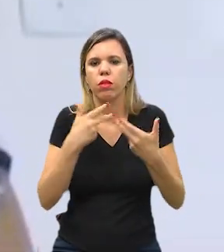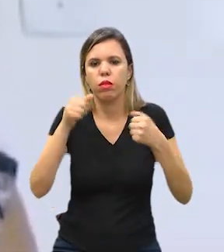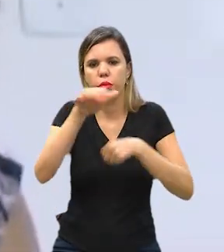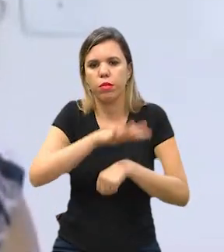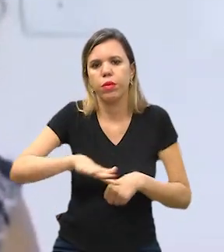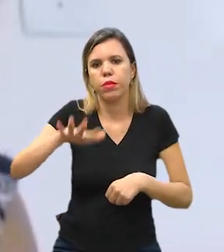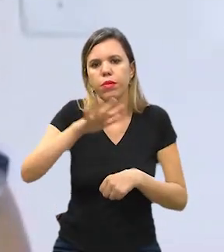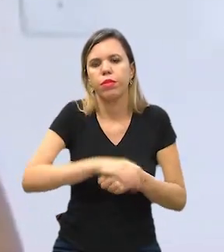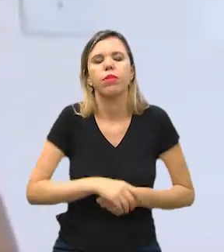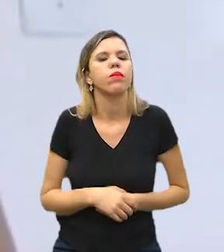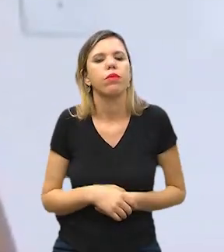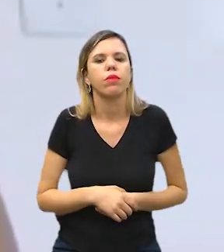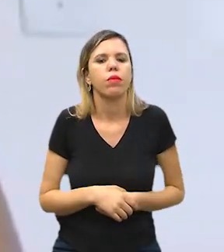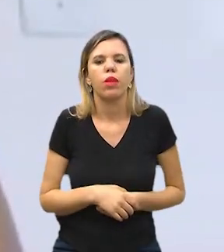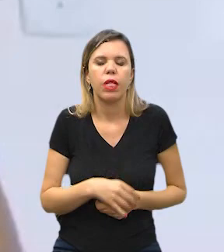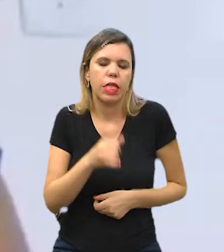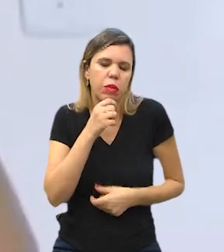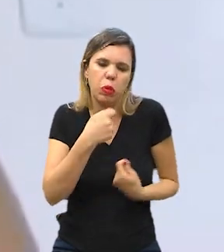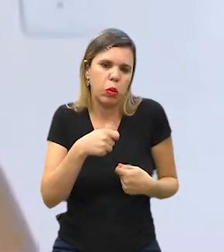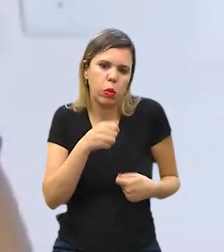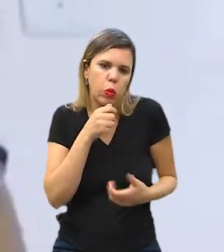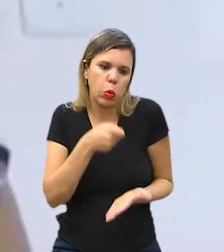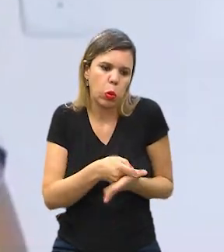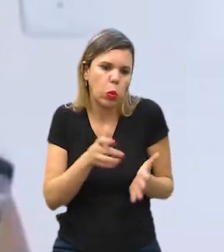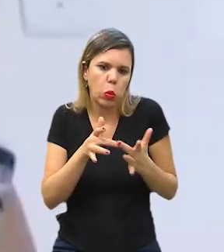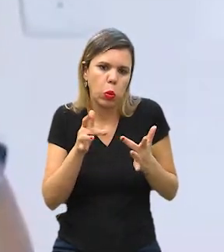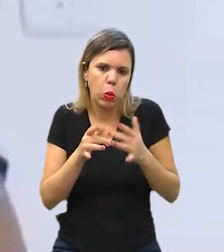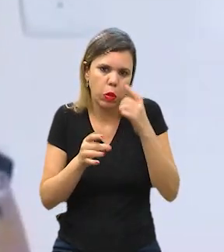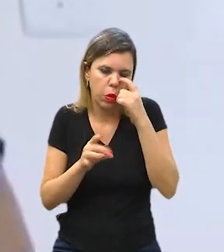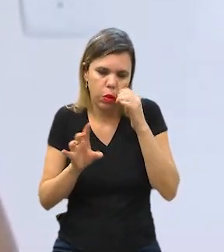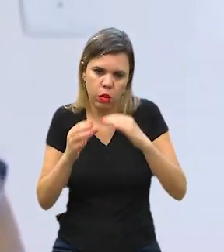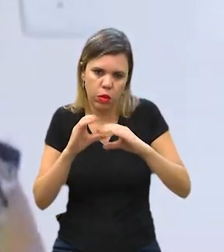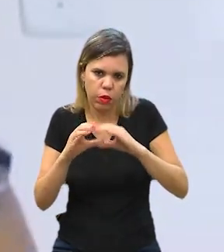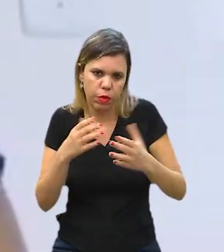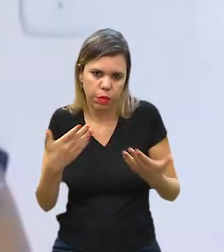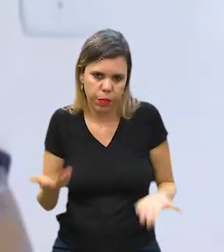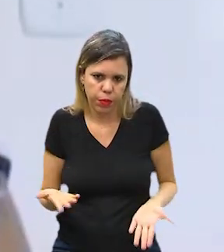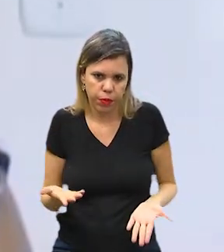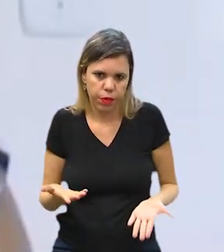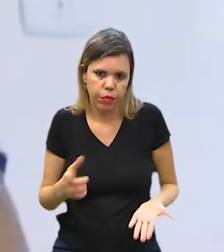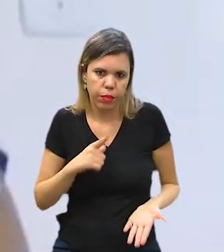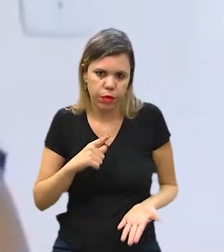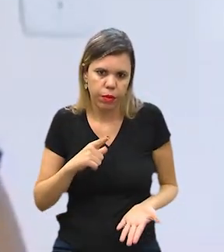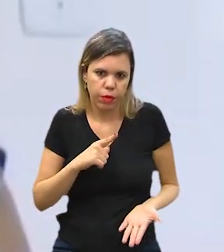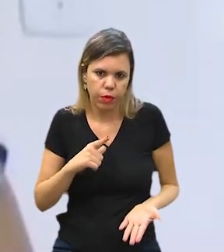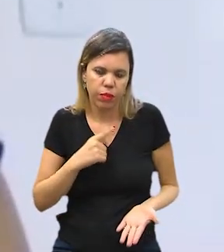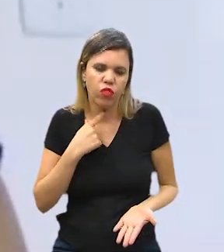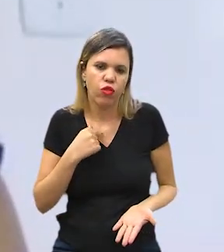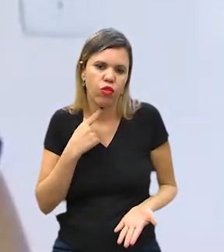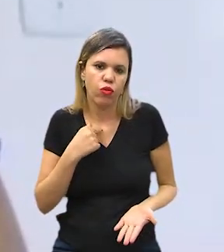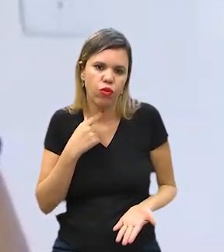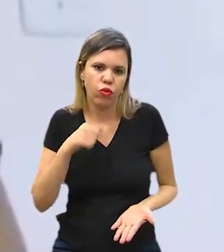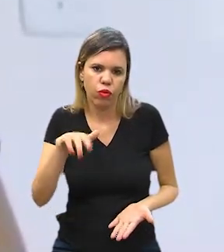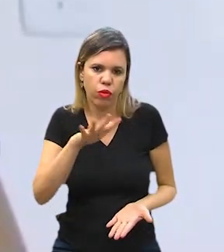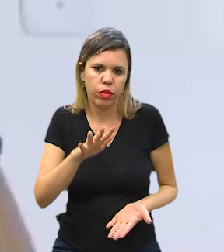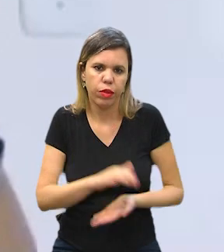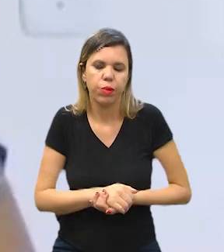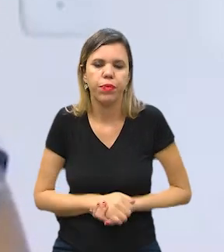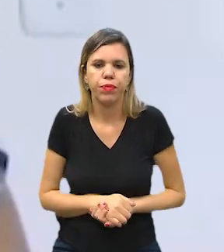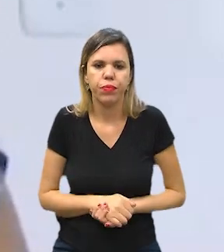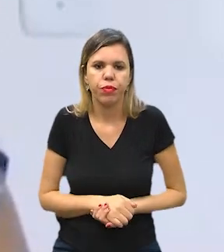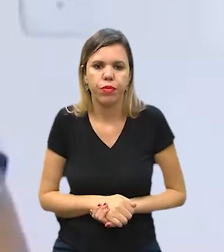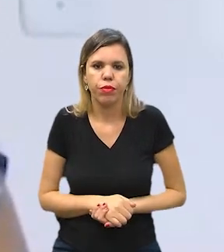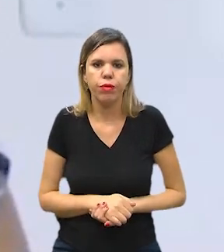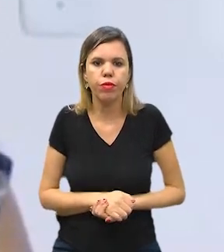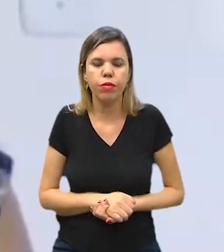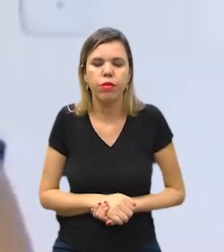se comunicar, de se aperfeiçoar nessa área, que não necessariamente já tivessem contato com comunicação, mas já tivessem um desejo